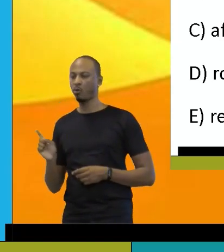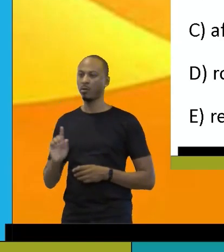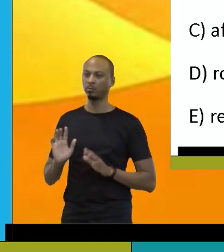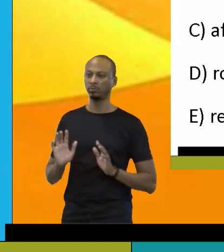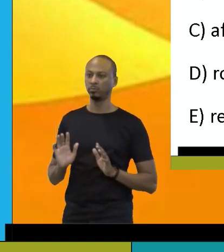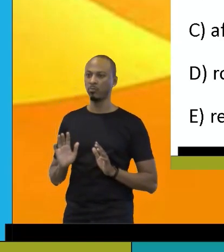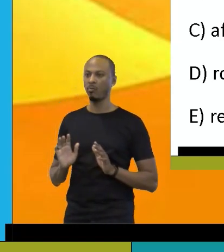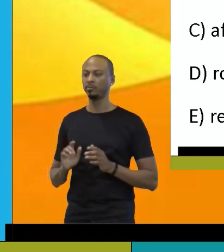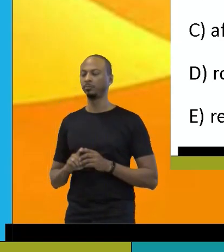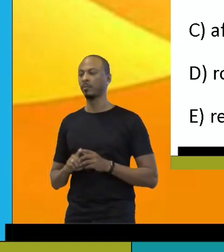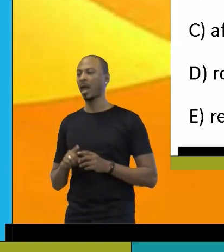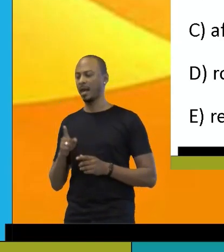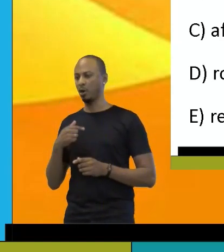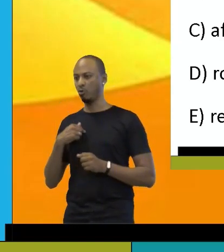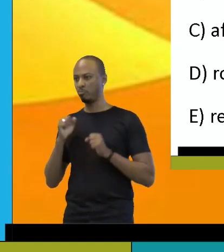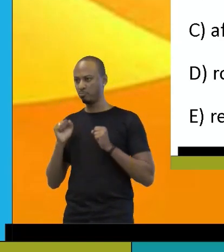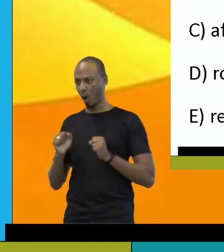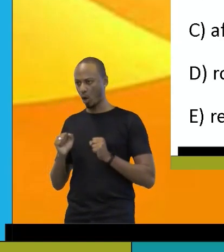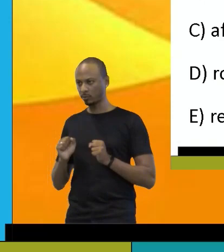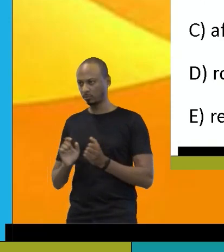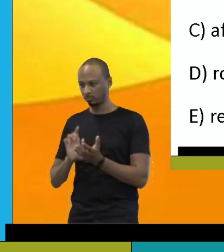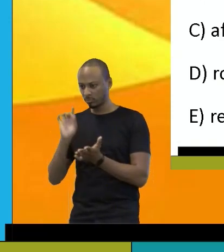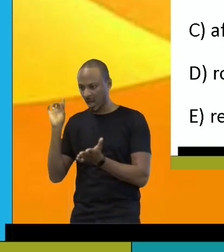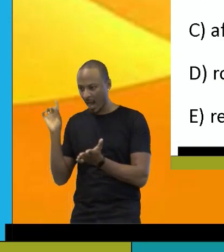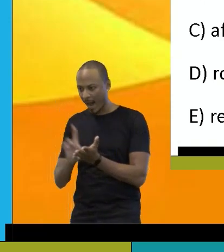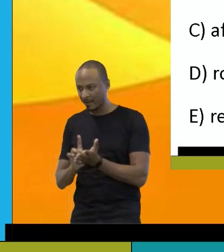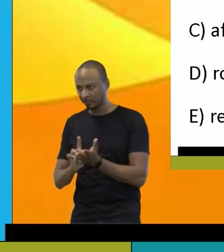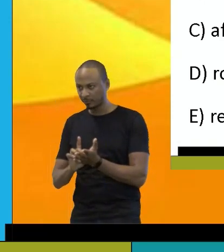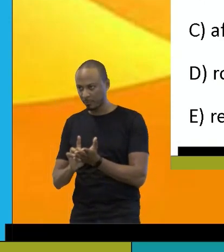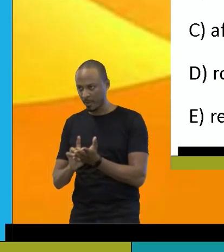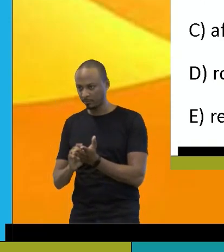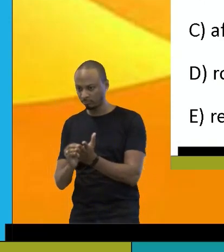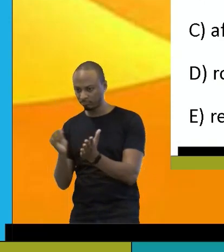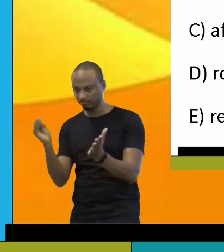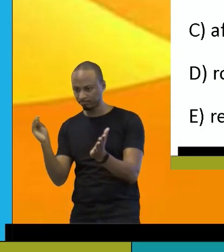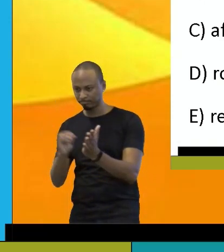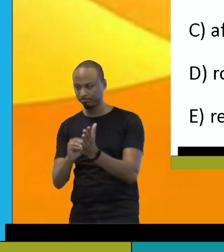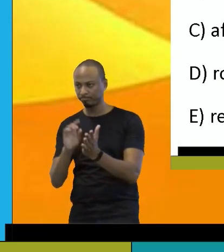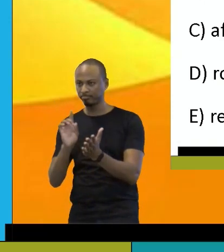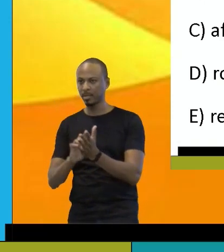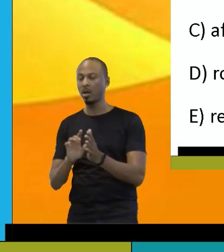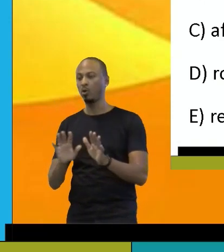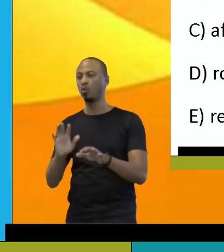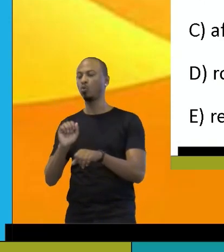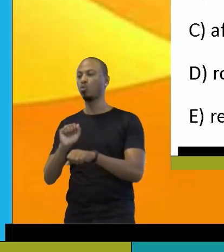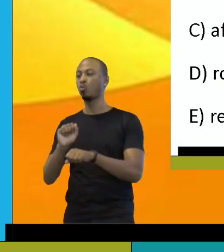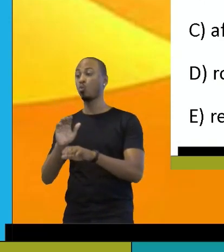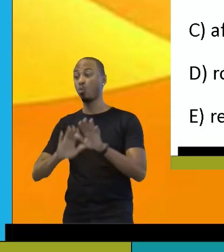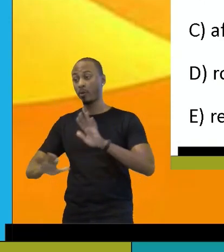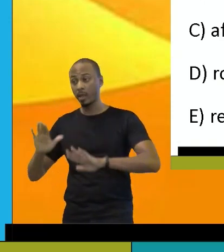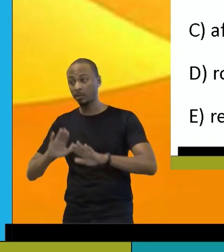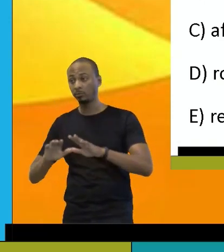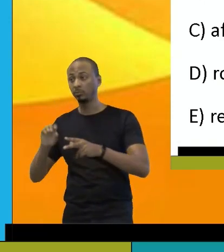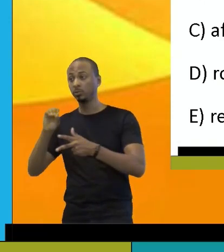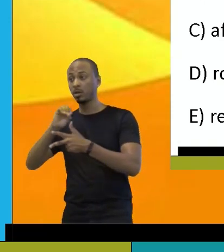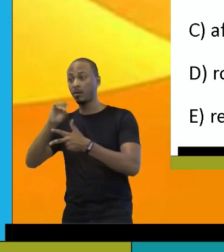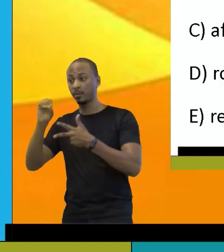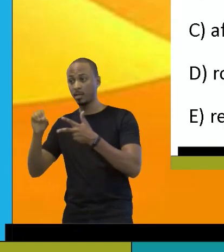afirmar que o vínculo, cuidado gente, o exame nacional do ensino médio, ele tem